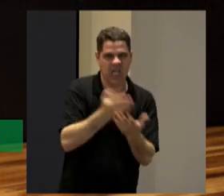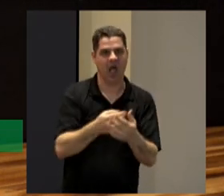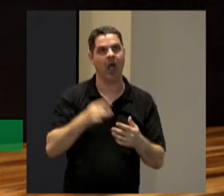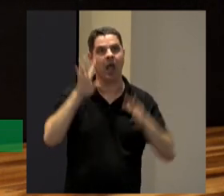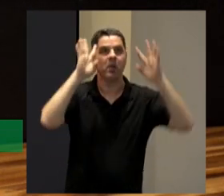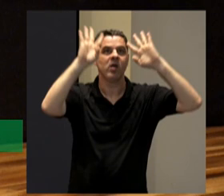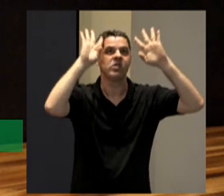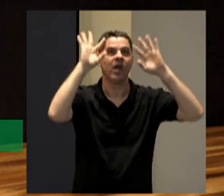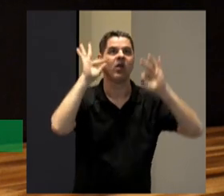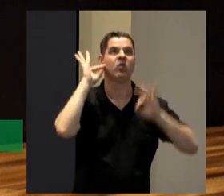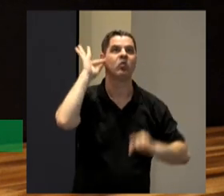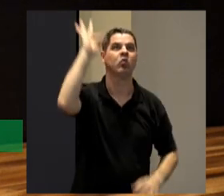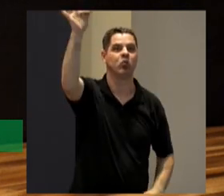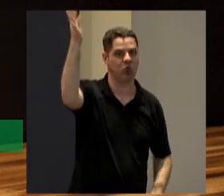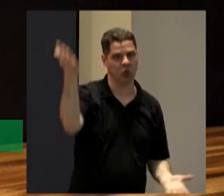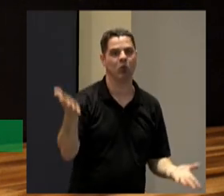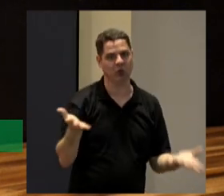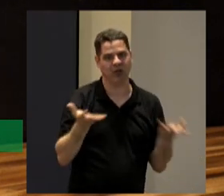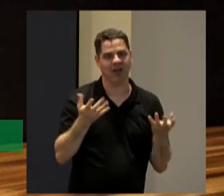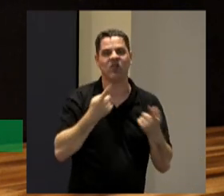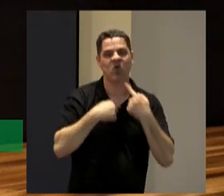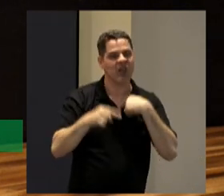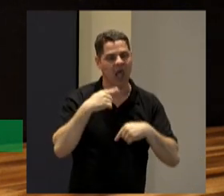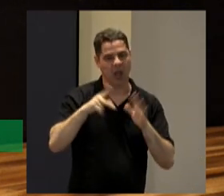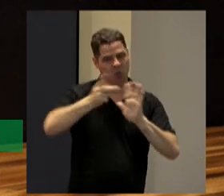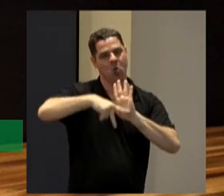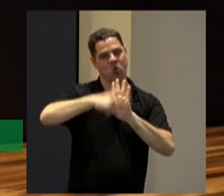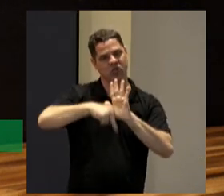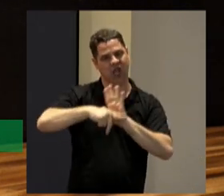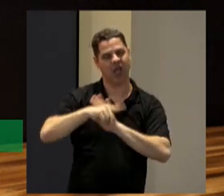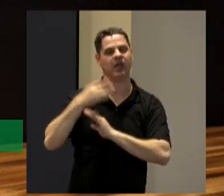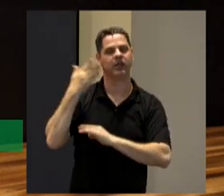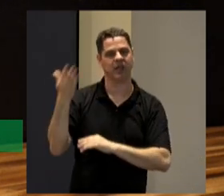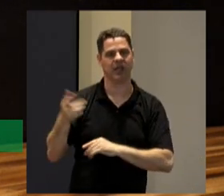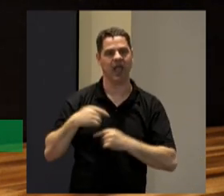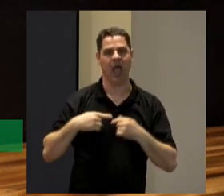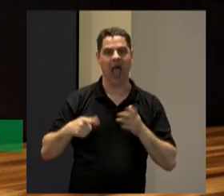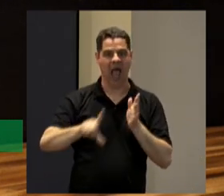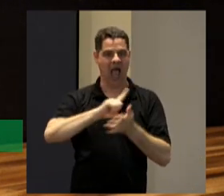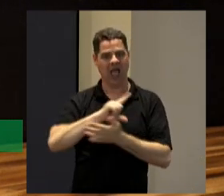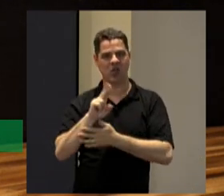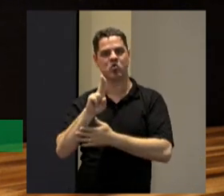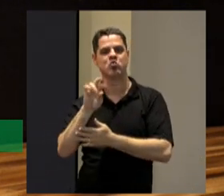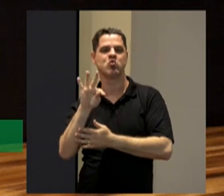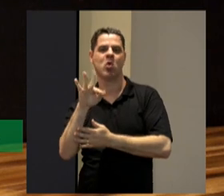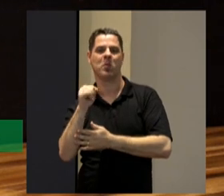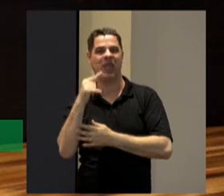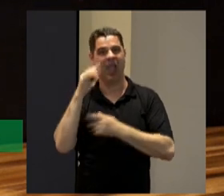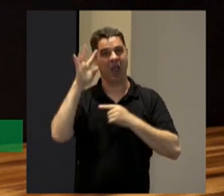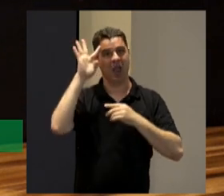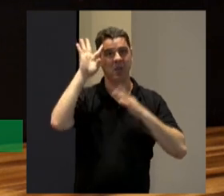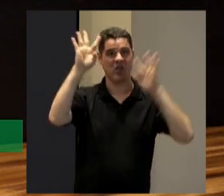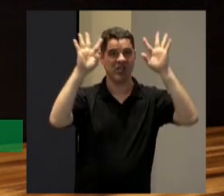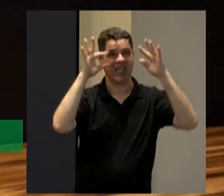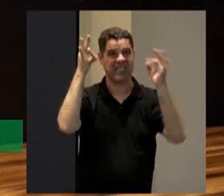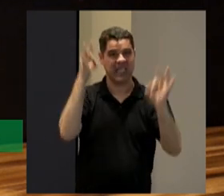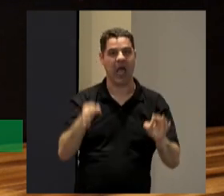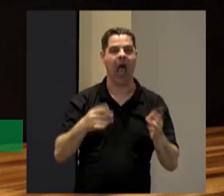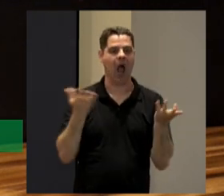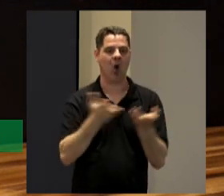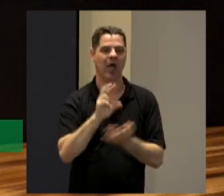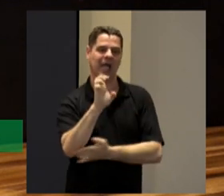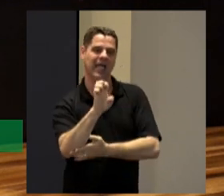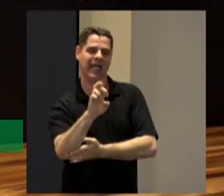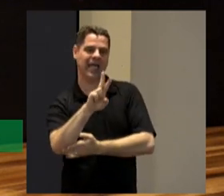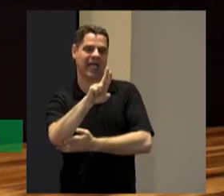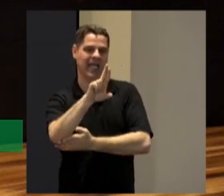utopia, que é o fundamental. Esse projeto é um projeto utópico, era um projeto utópico, agora é um programa, agora é ERER,